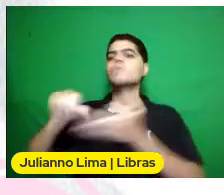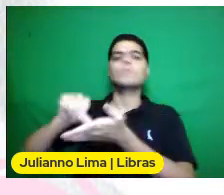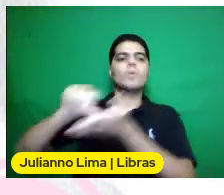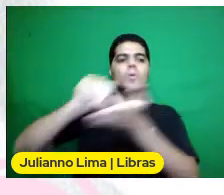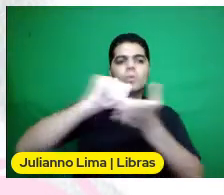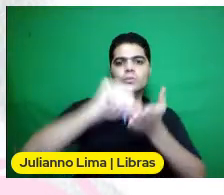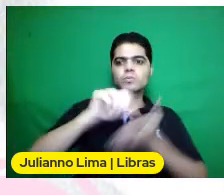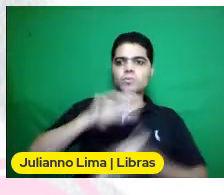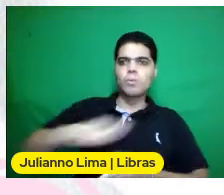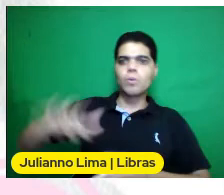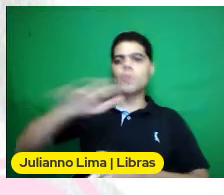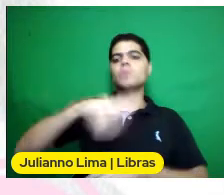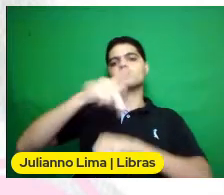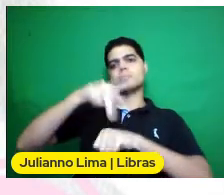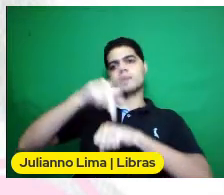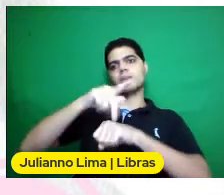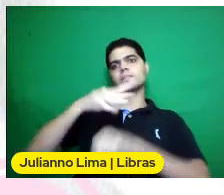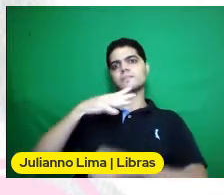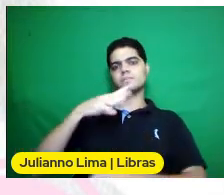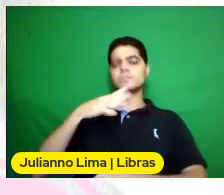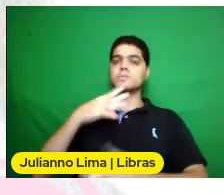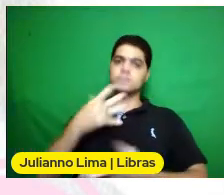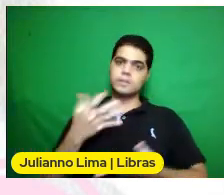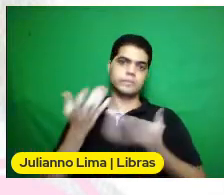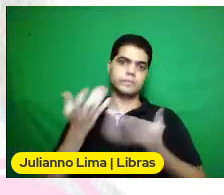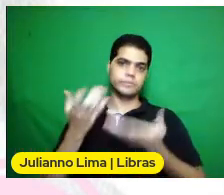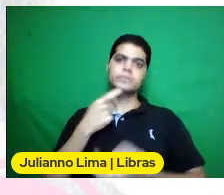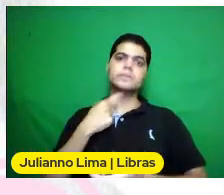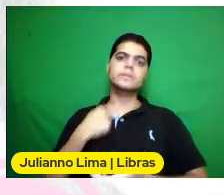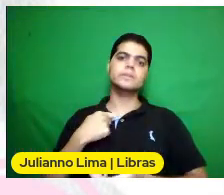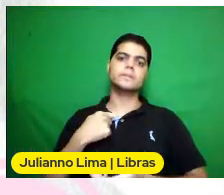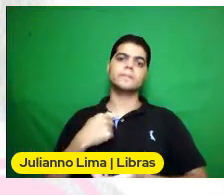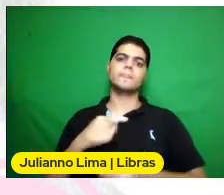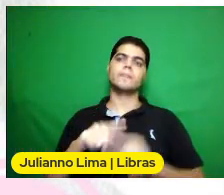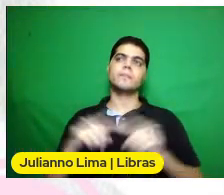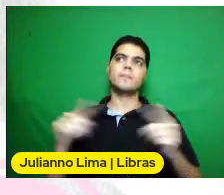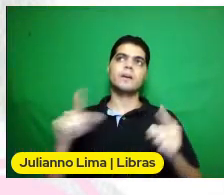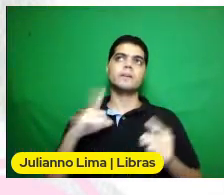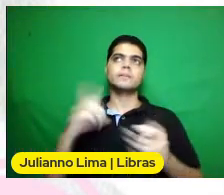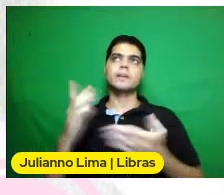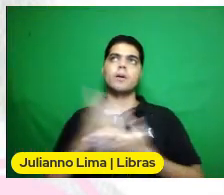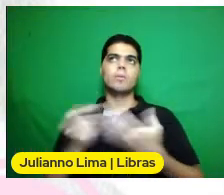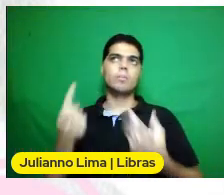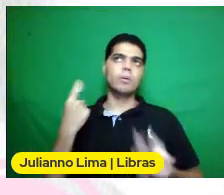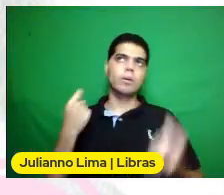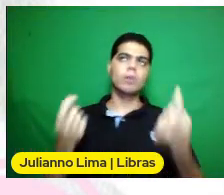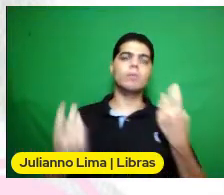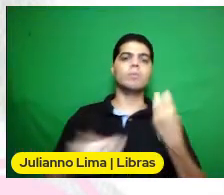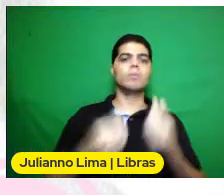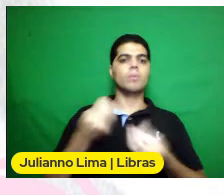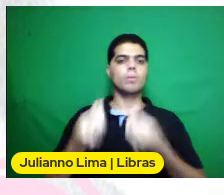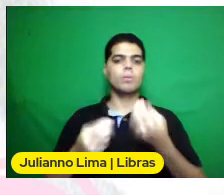conhecida nacionalmente. E foi uma coisa praticamente que óbvia a gente colocar